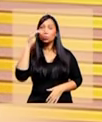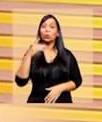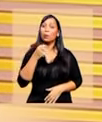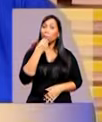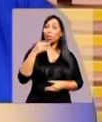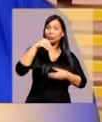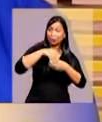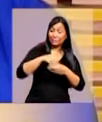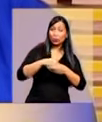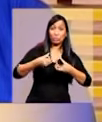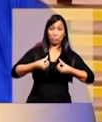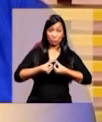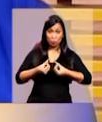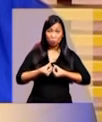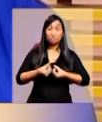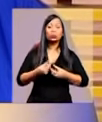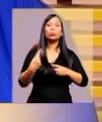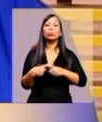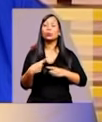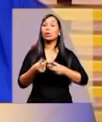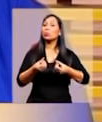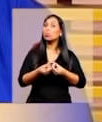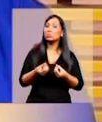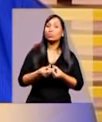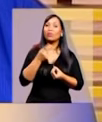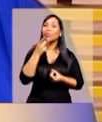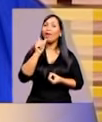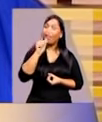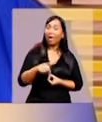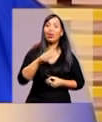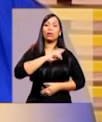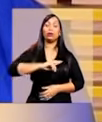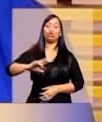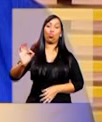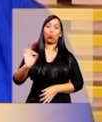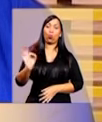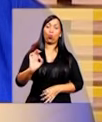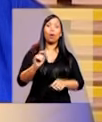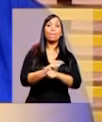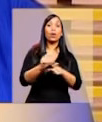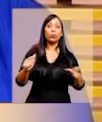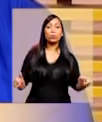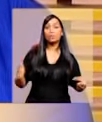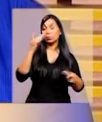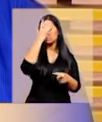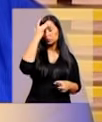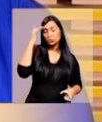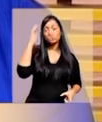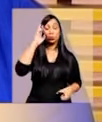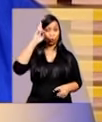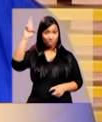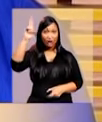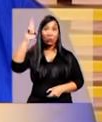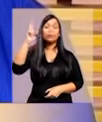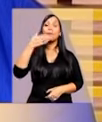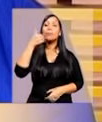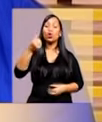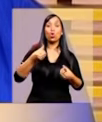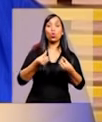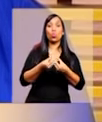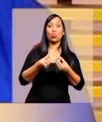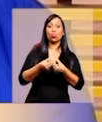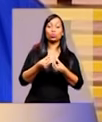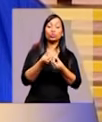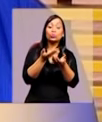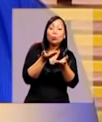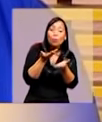ateus se dão muito bem dentro do budismo, é que o budismo raramente é classificado como religião. A maioria dos mestres preferem classificar o